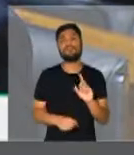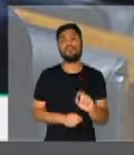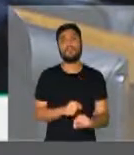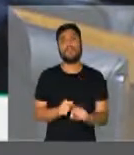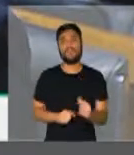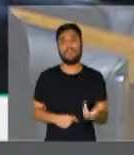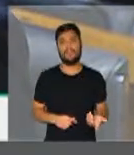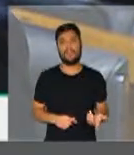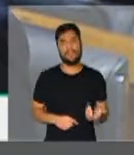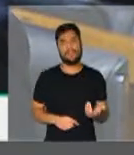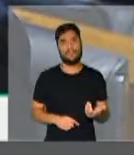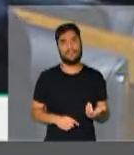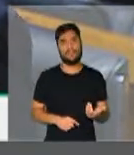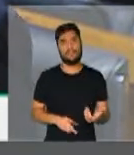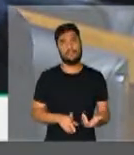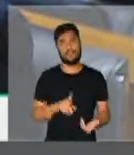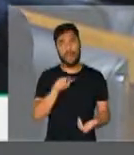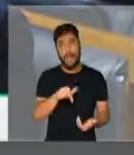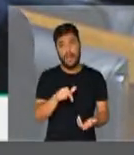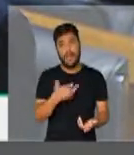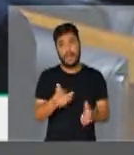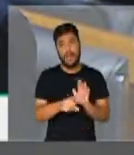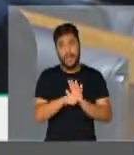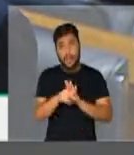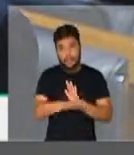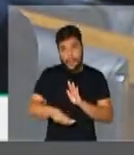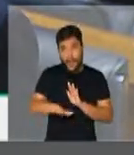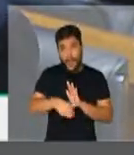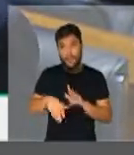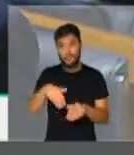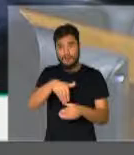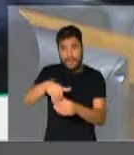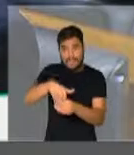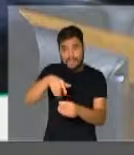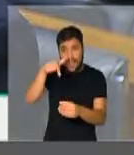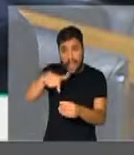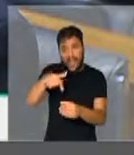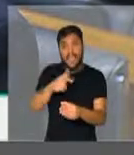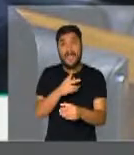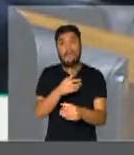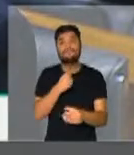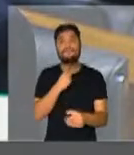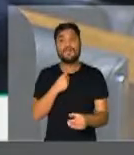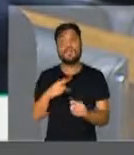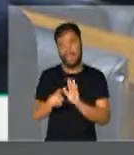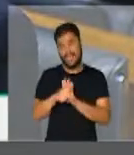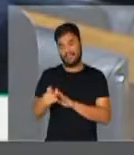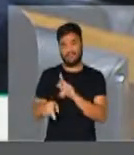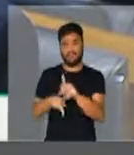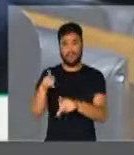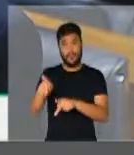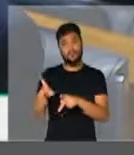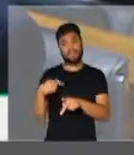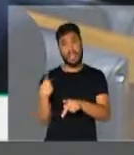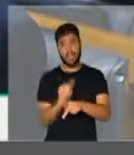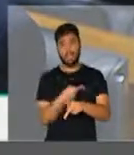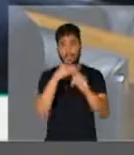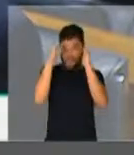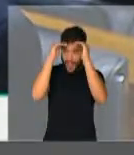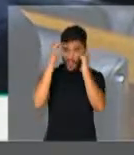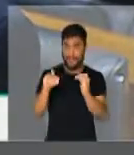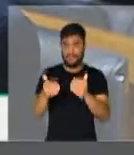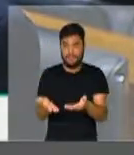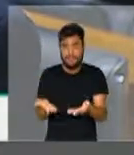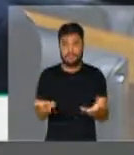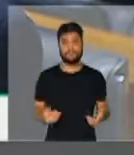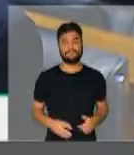república. O que sai das urnas é a vontade do povo, é o que tem que ser respeitado. E eu sempre